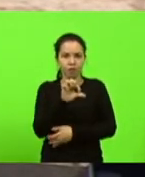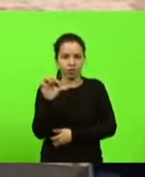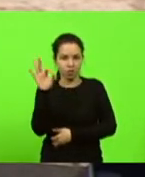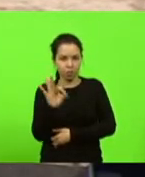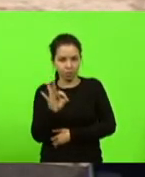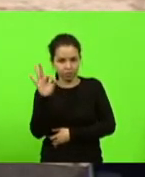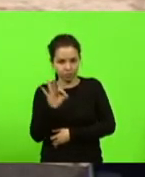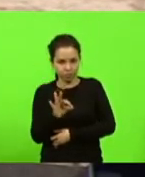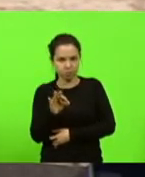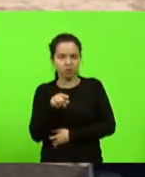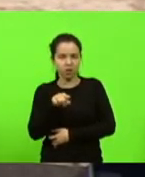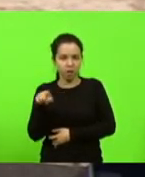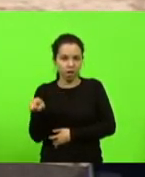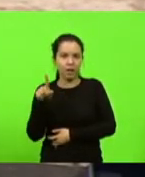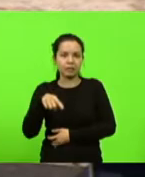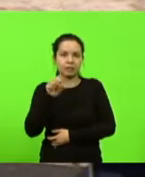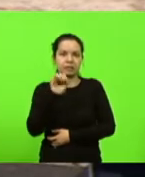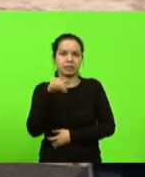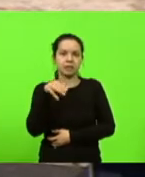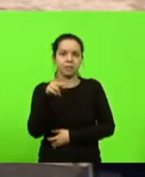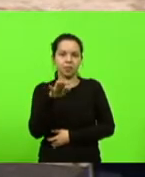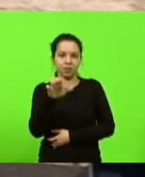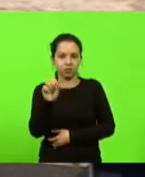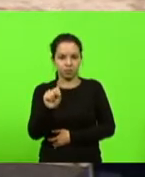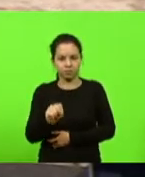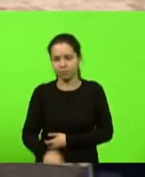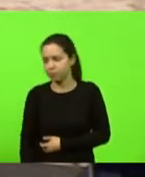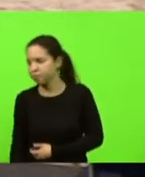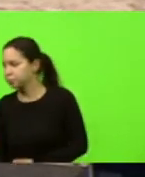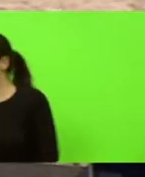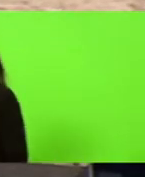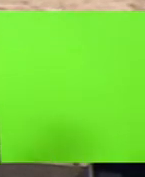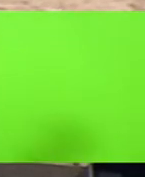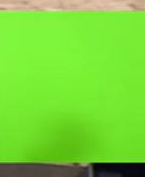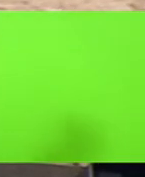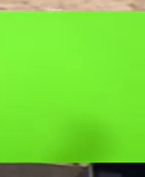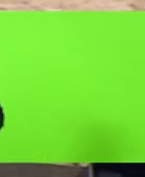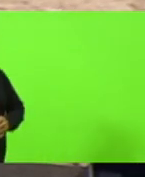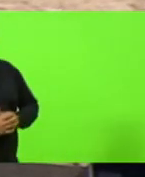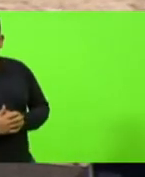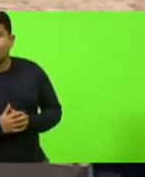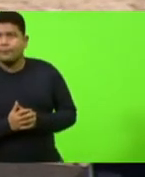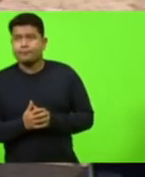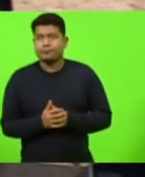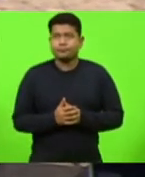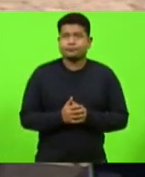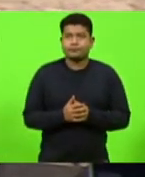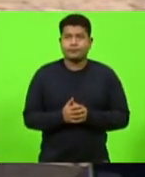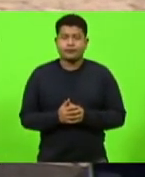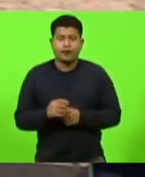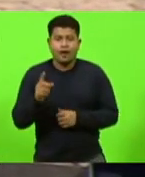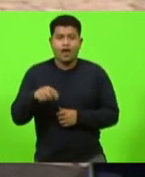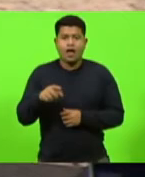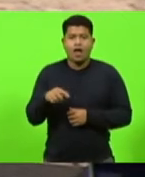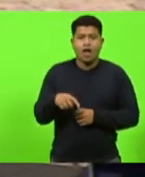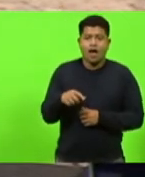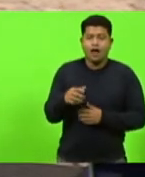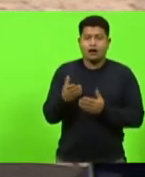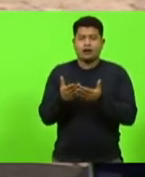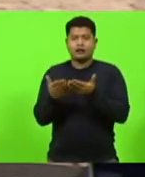99% são do Simples Nacional. Não contempla aqui, não vão entrar aqui. Eles são do Simples Nacional,